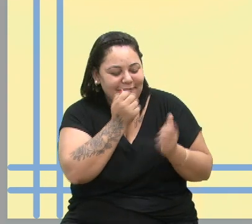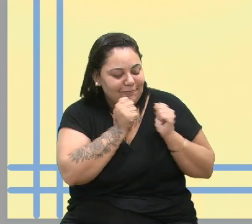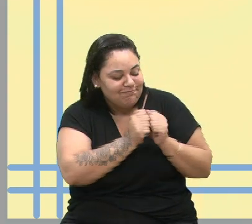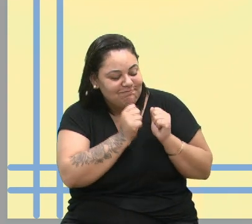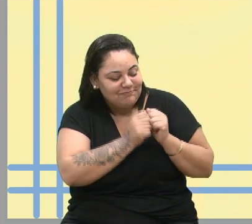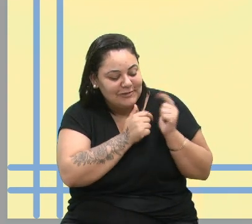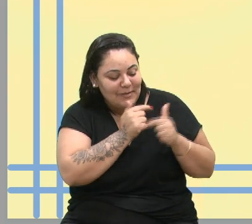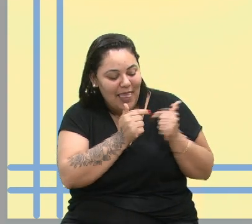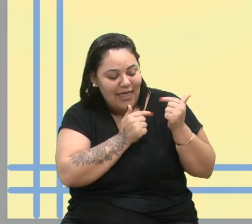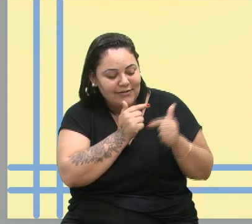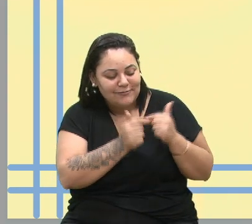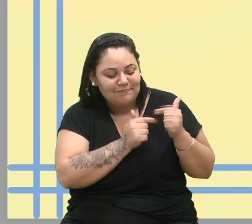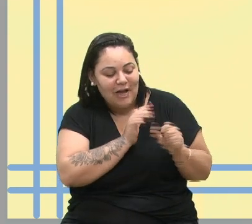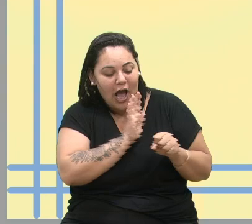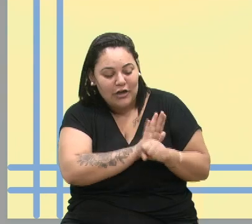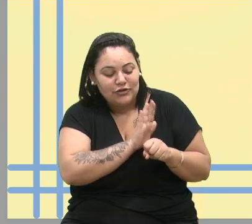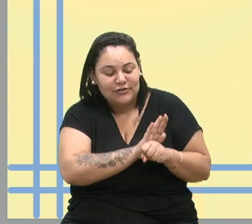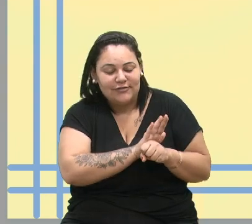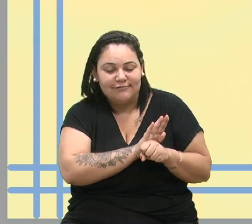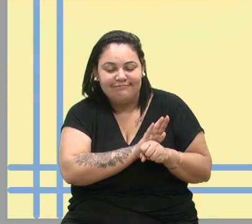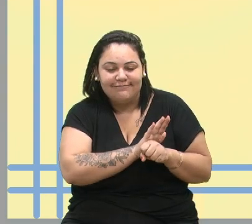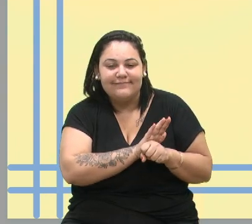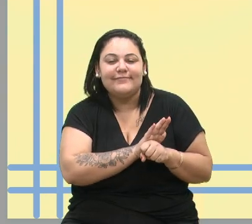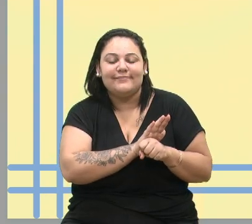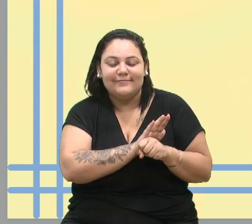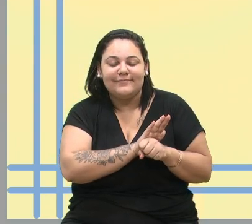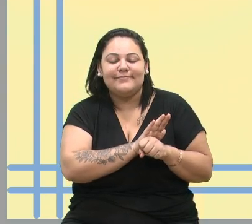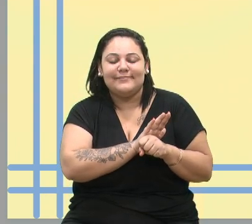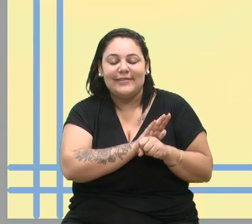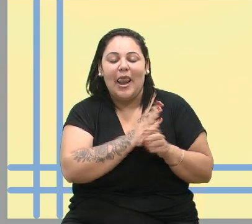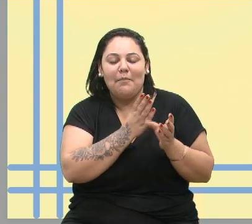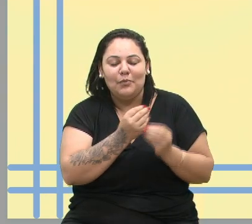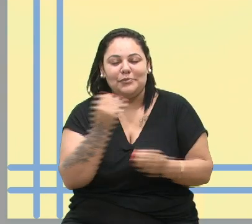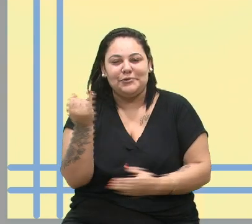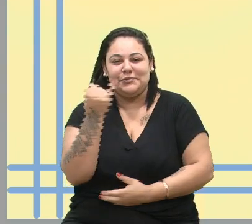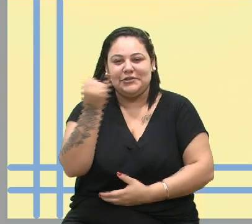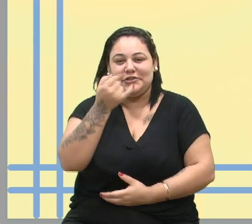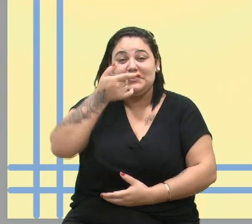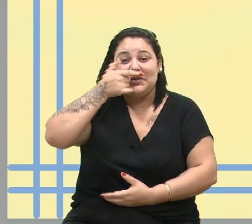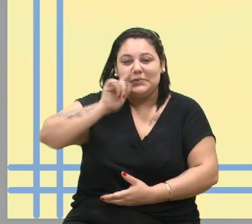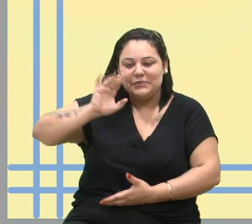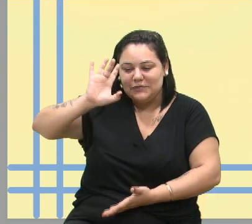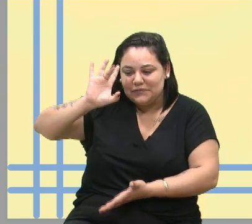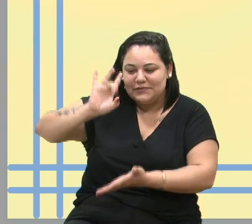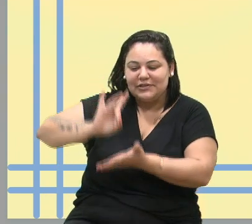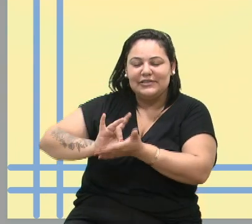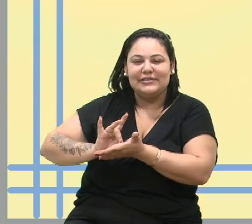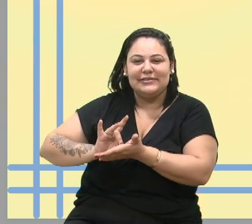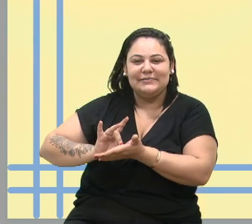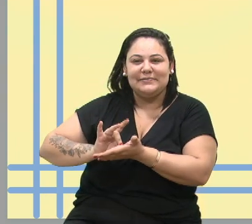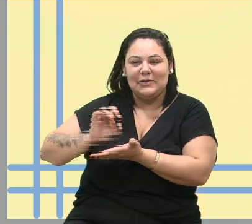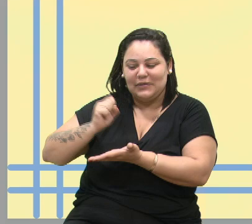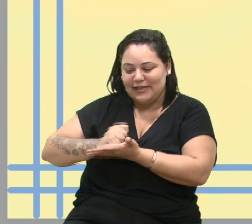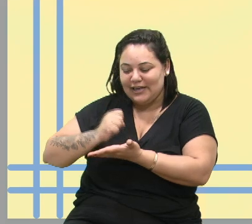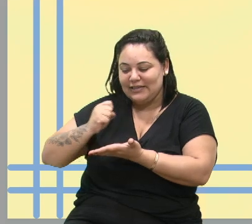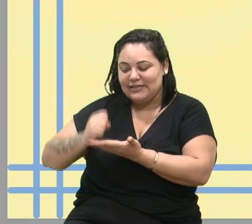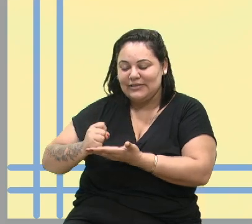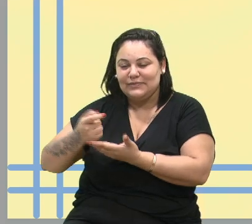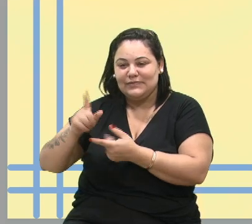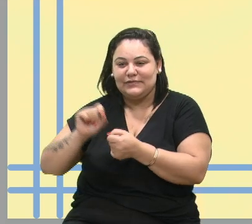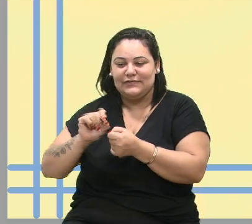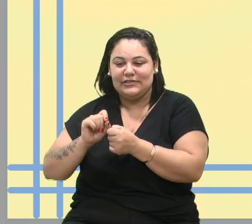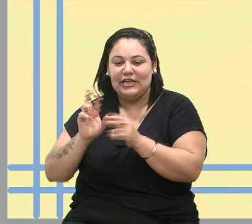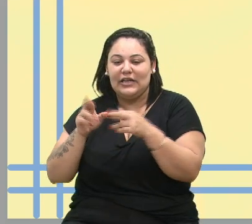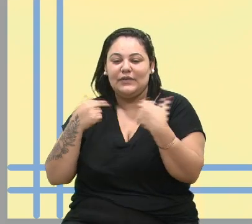e ela foi muito importante para essas equipes que a gente fazia reunião, de